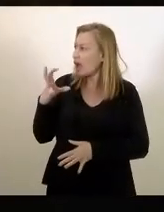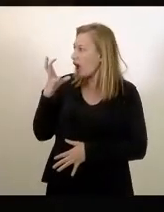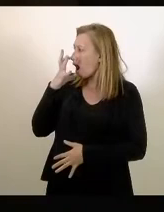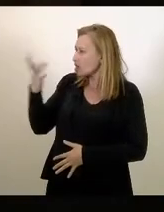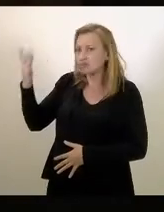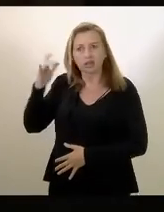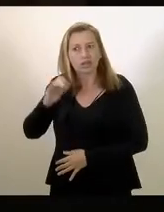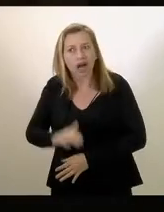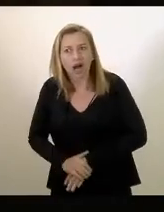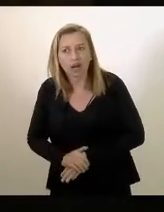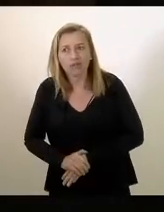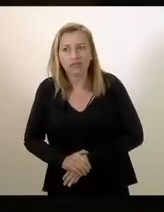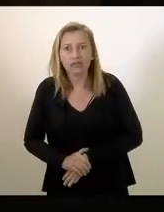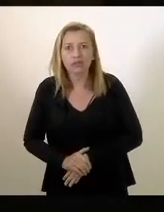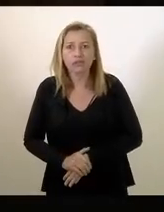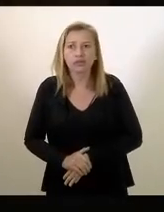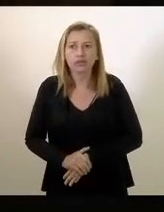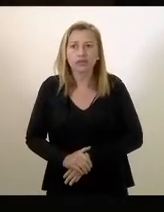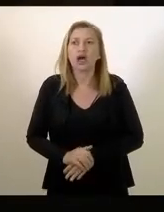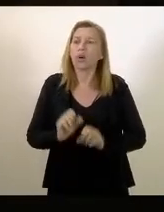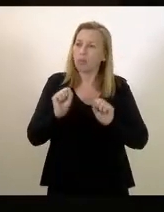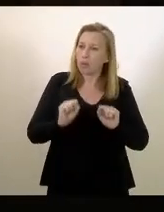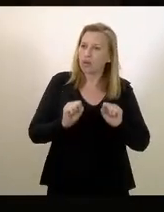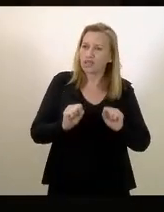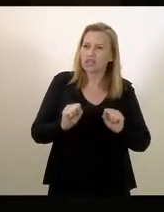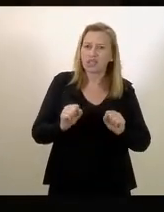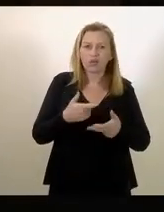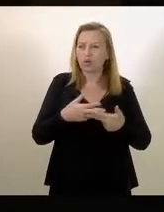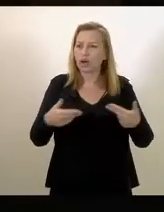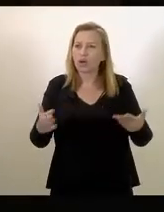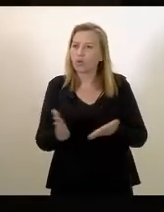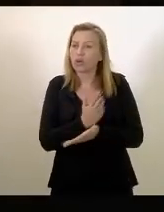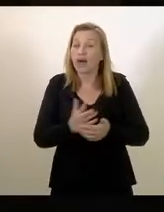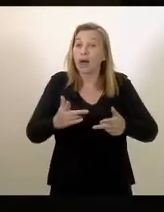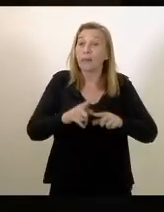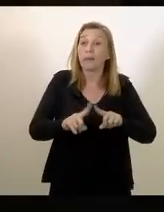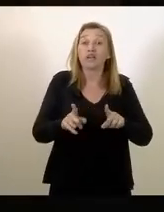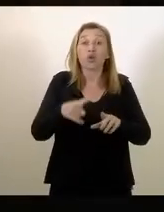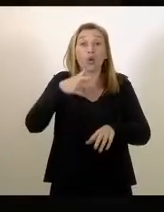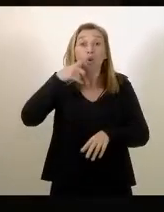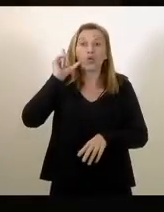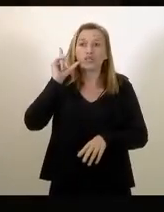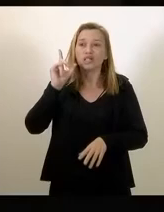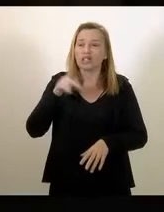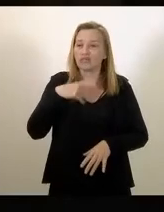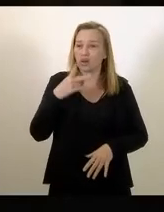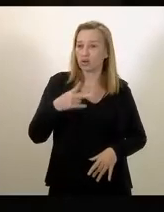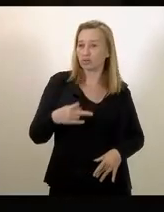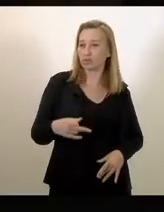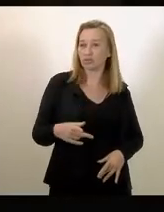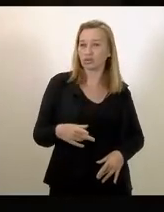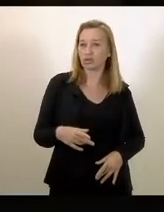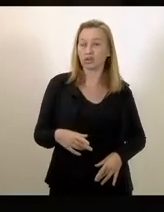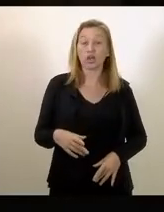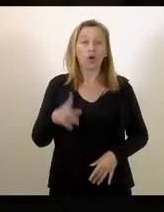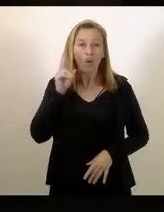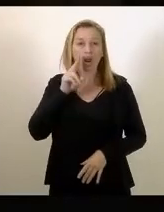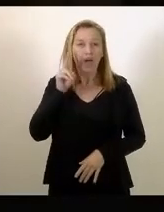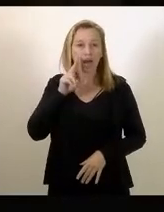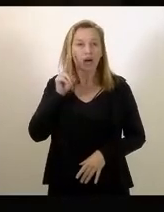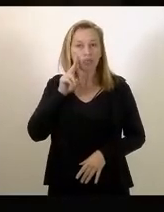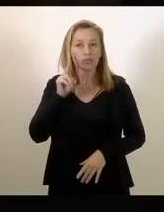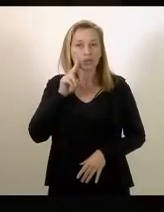e aí não pode ser que o que for mas ele então ontem ele dizia ele